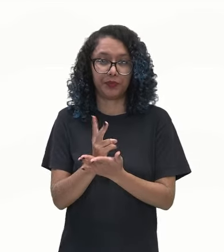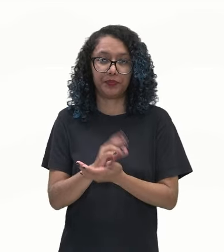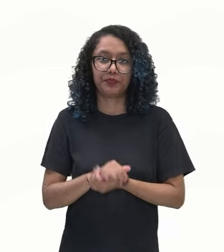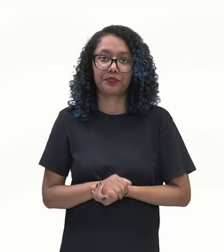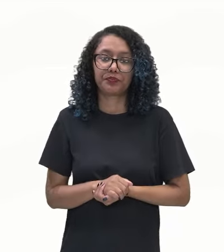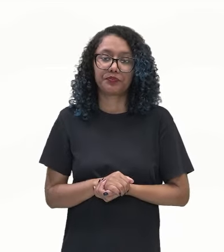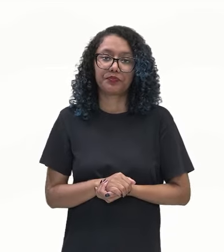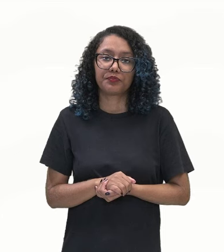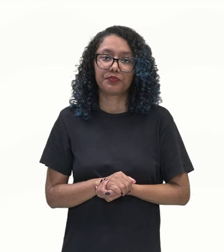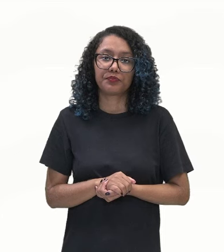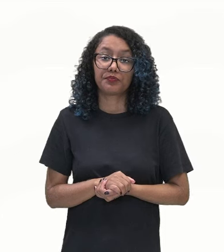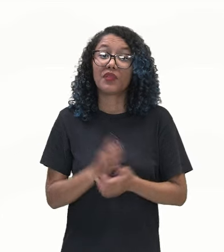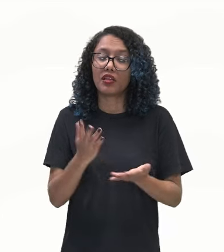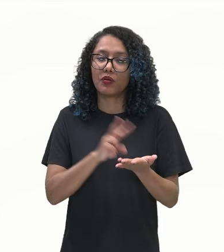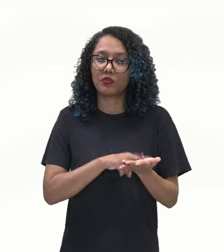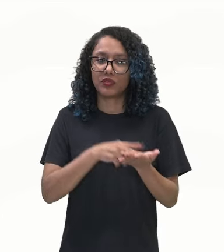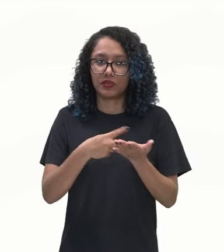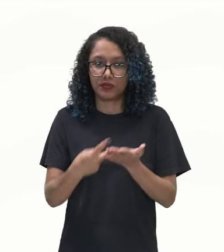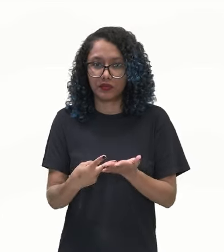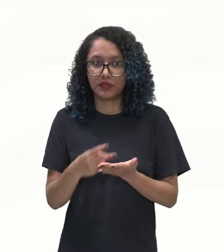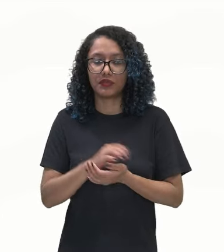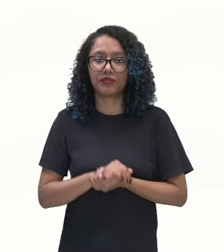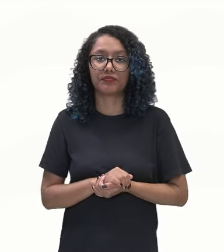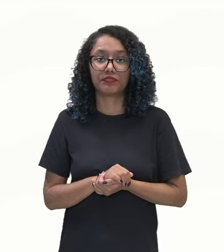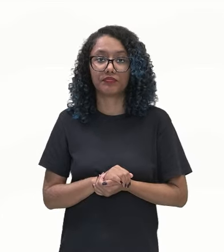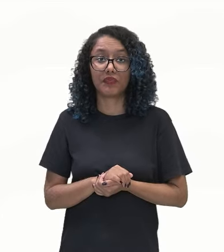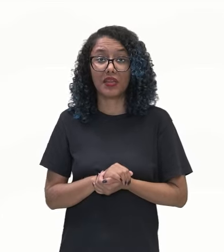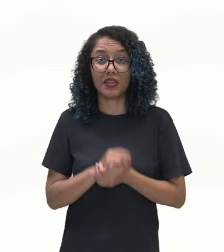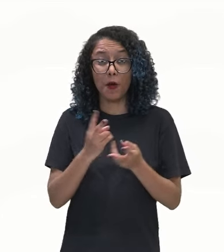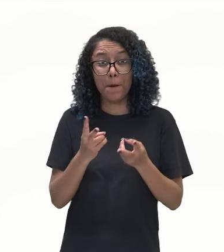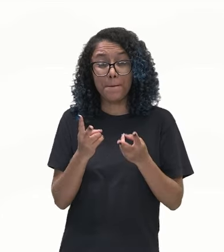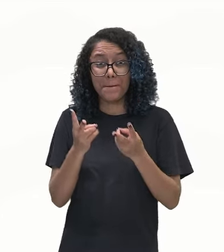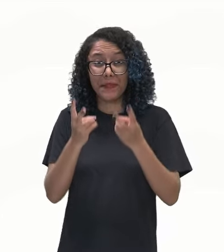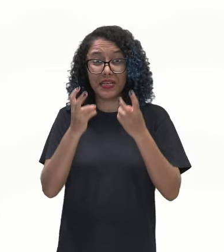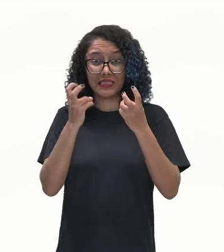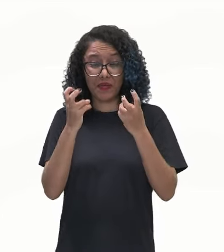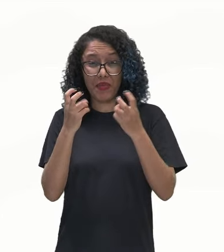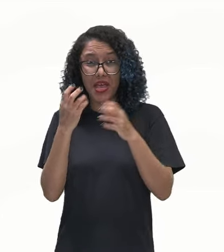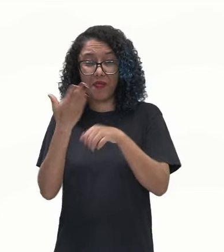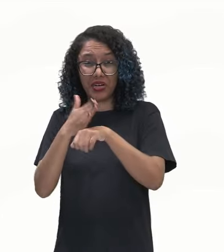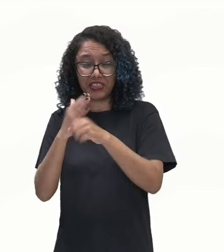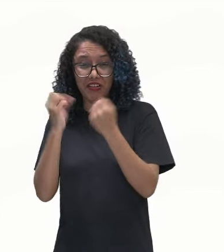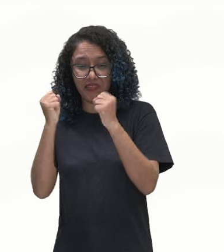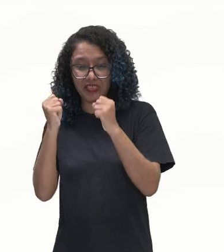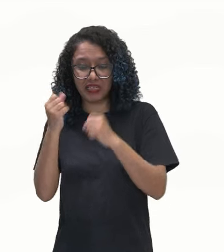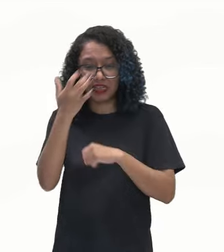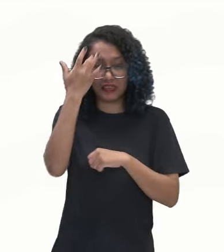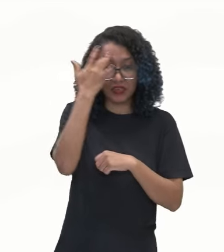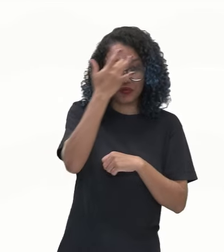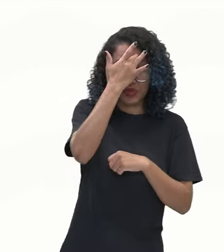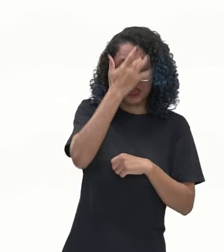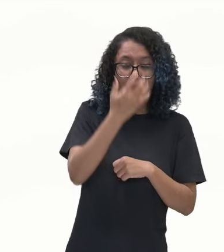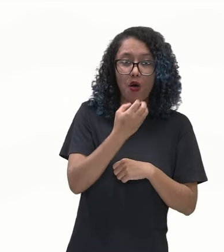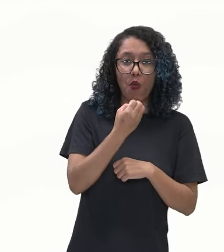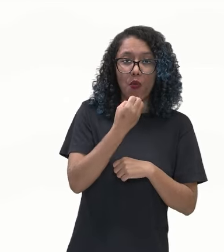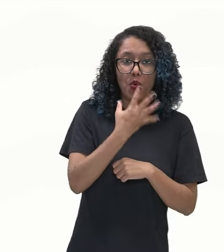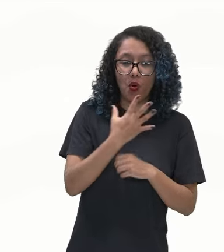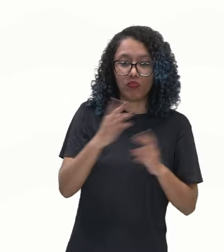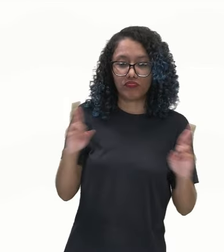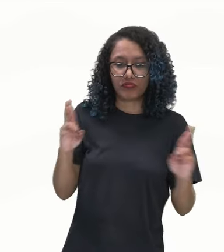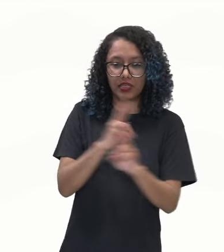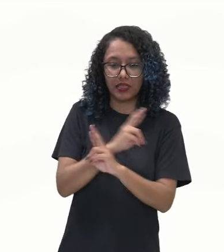a crescente reconhecimento do link entre a atividade física e o bem-estar mental, porém, integrando